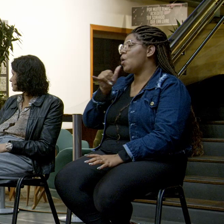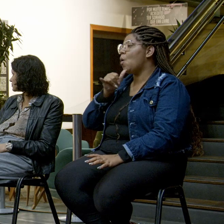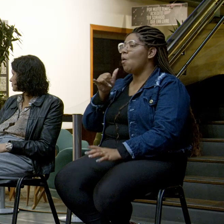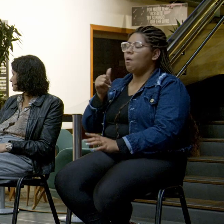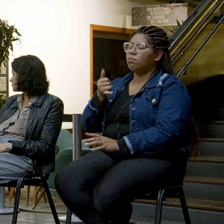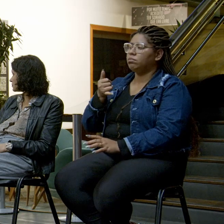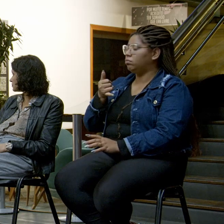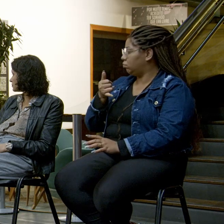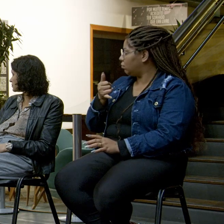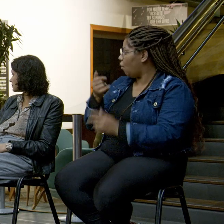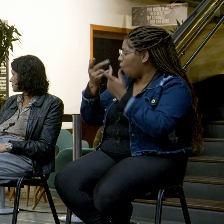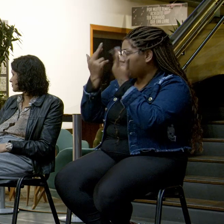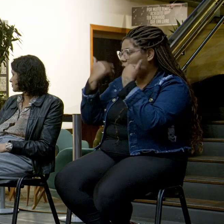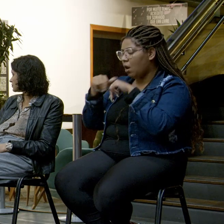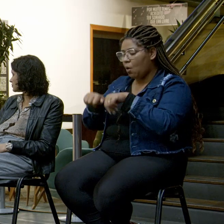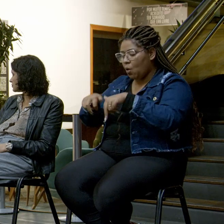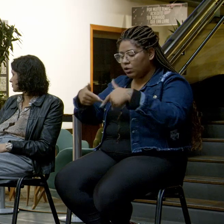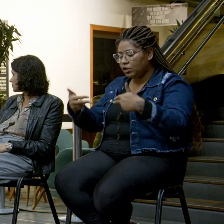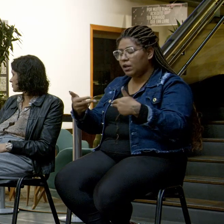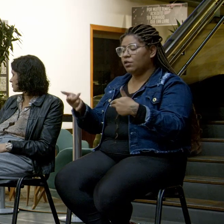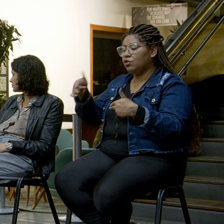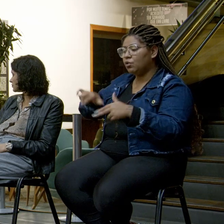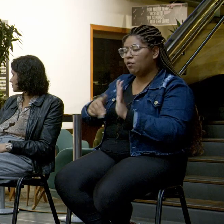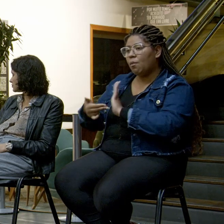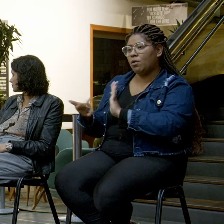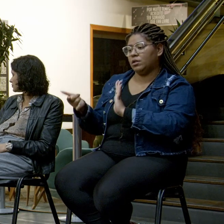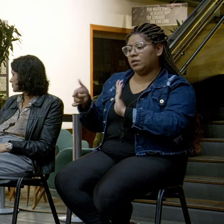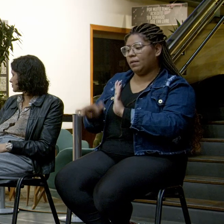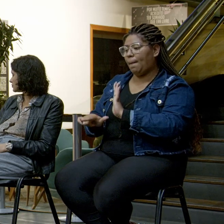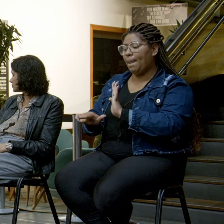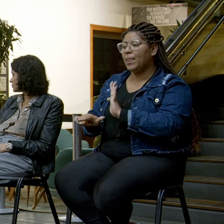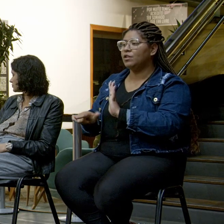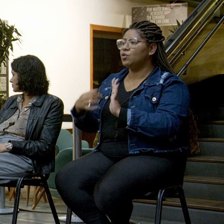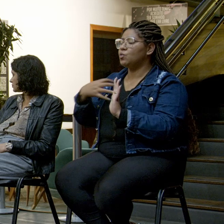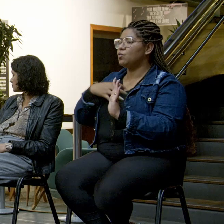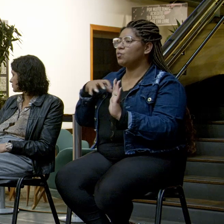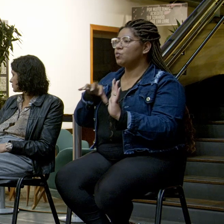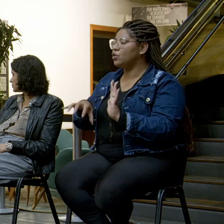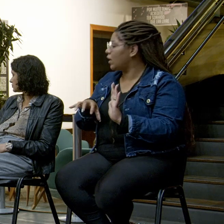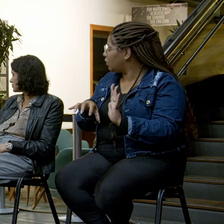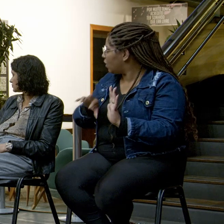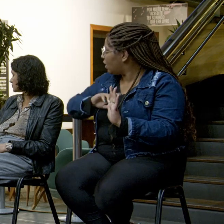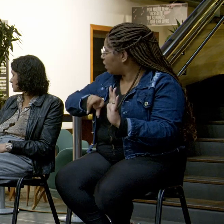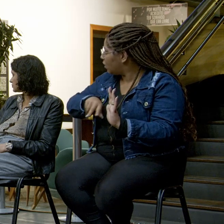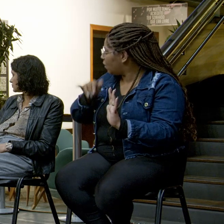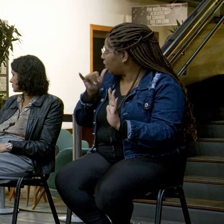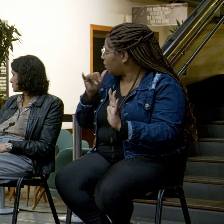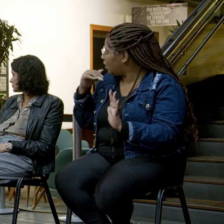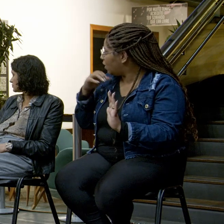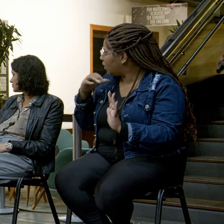disso e nos mostra também o ridículo dessa arrogância de parte da humanidade que não se dá conta de que, em